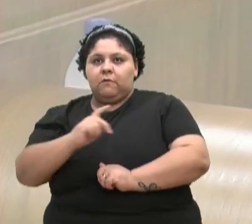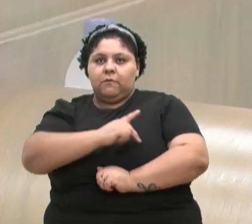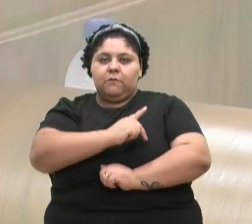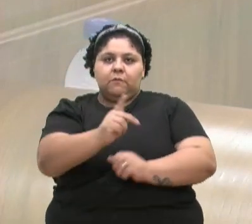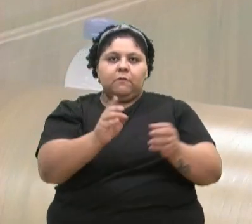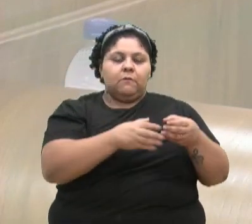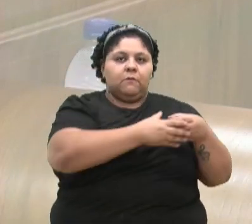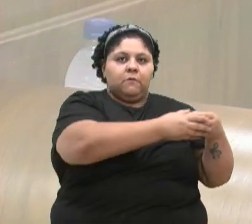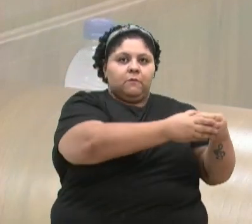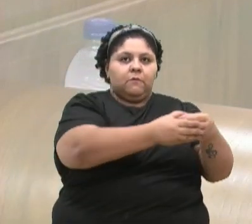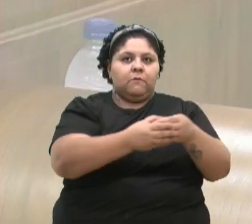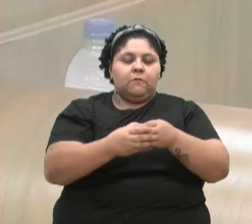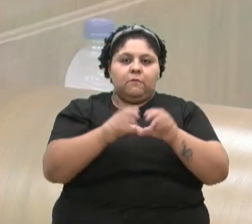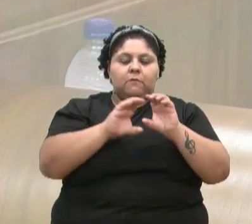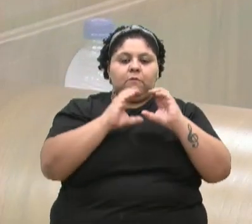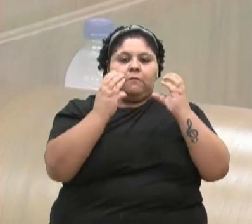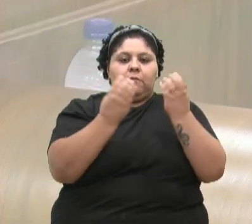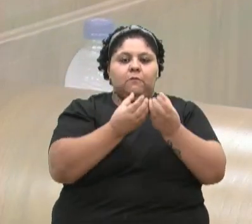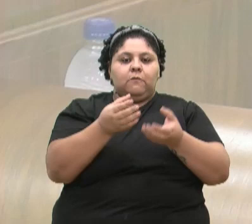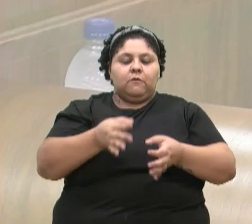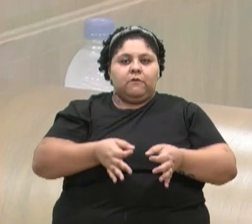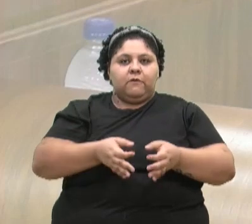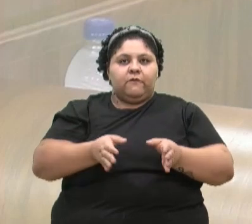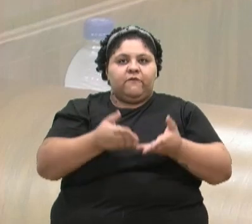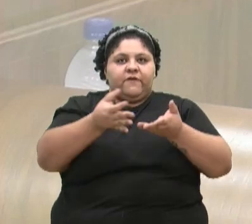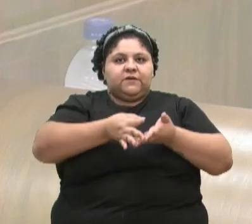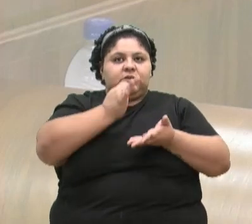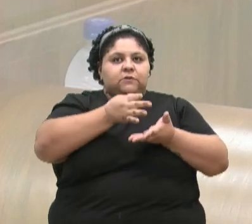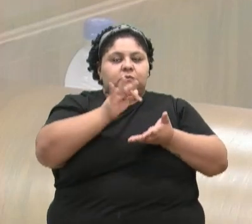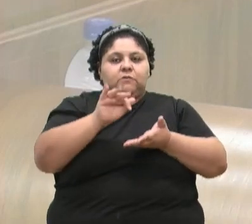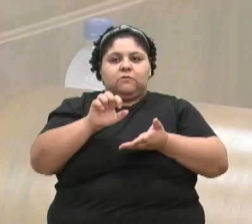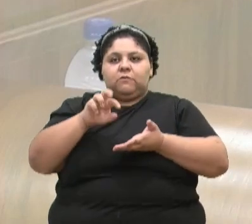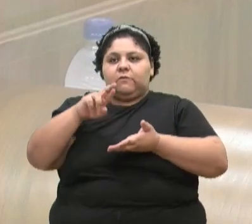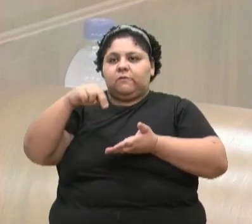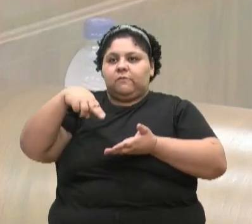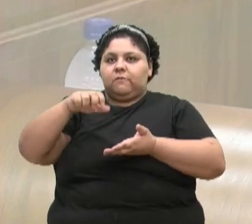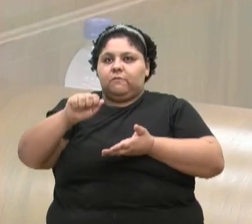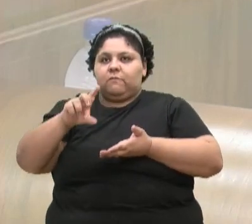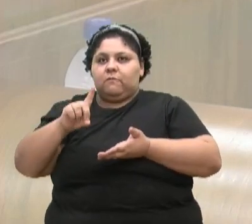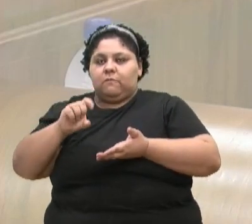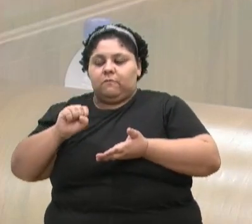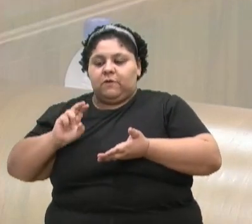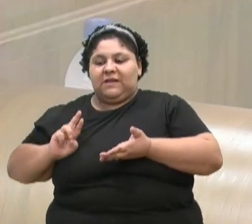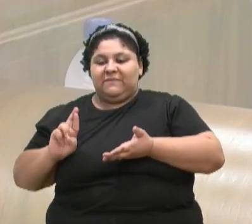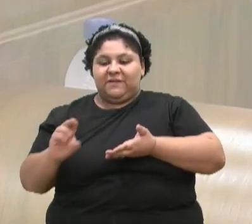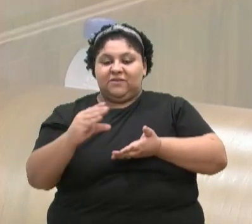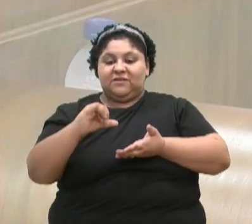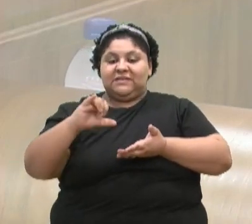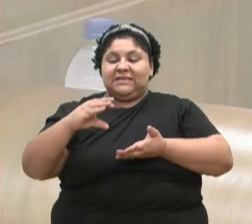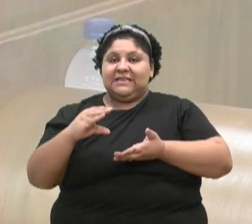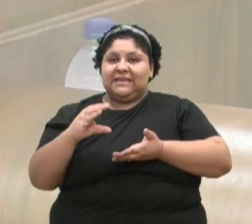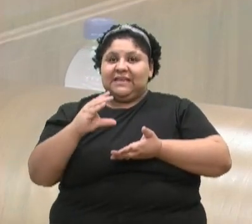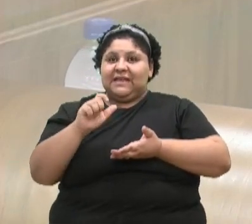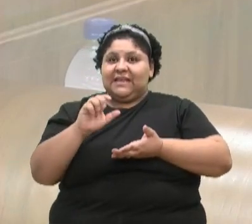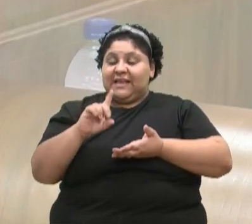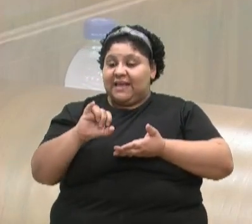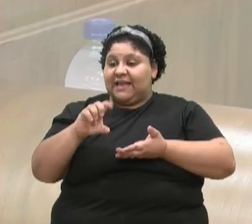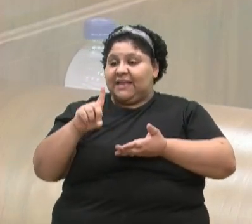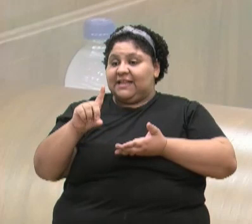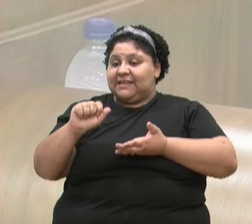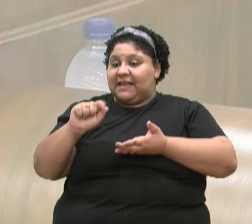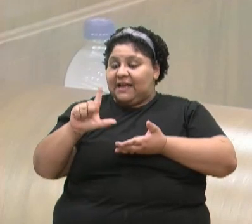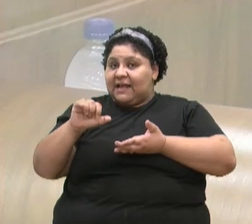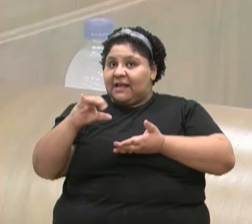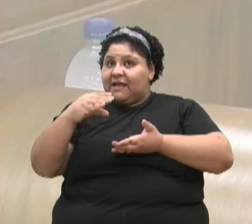Comissão Comunitária da Festa da Uva, Fernando Bertotto. Representando a SIC, Idalice Mantini. Presidente do Convention